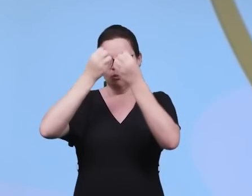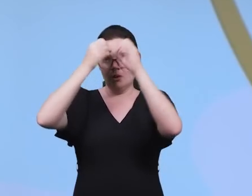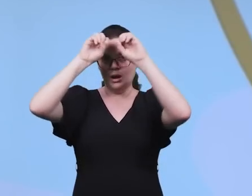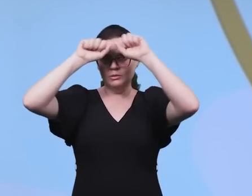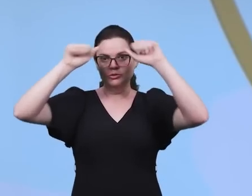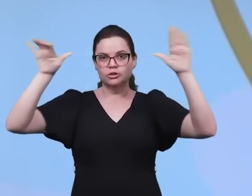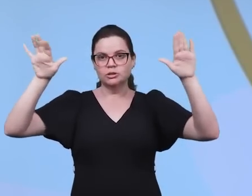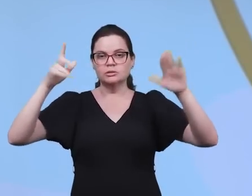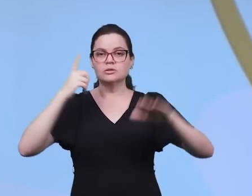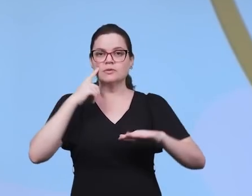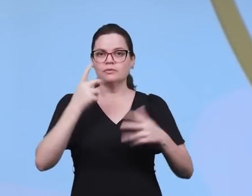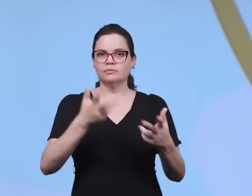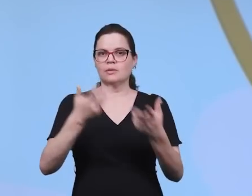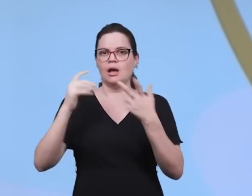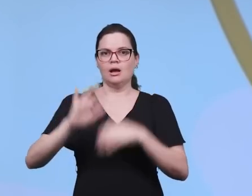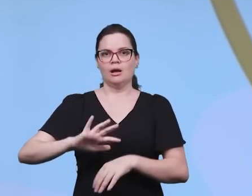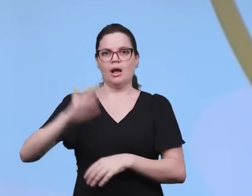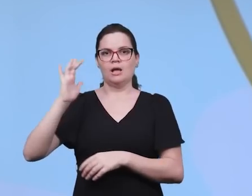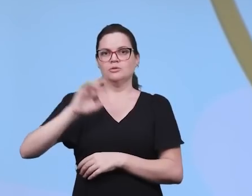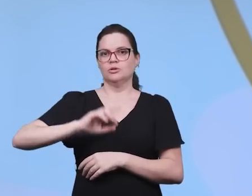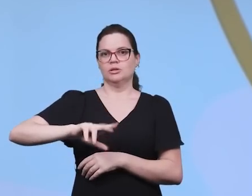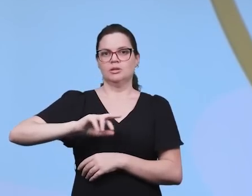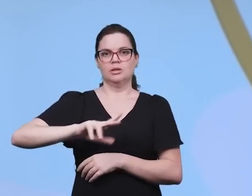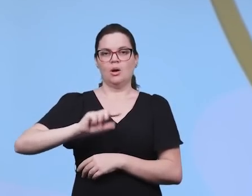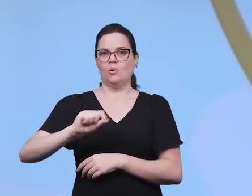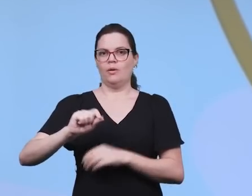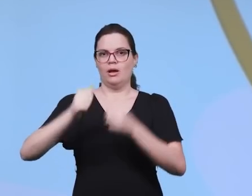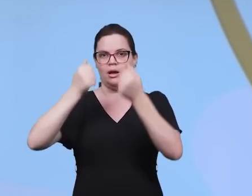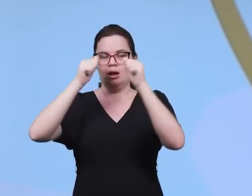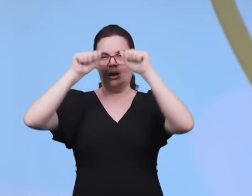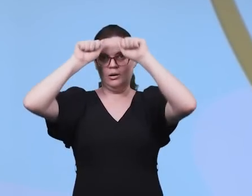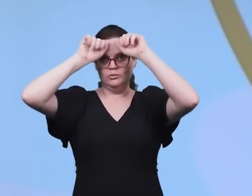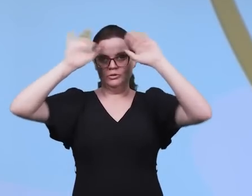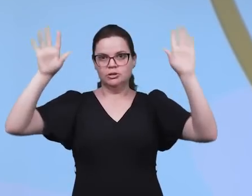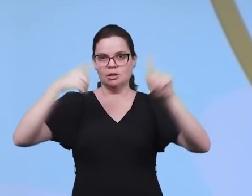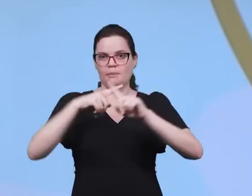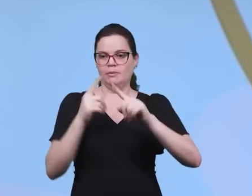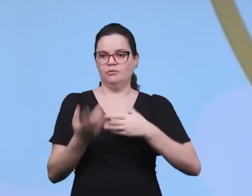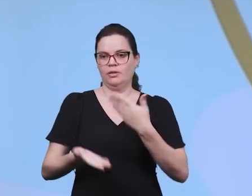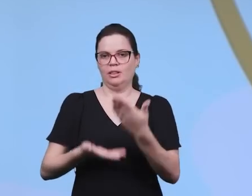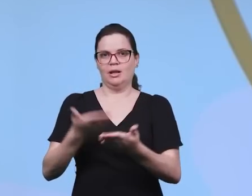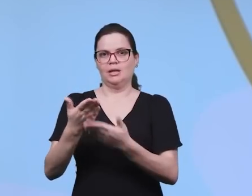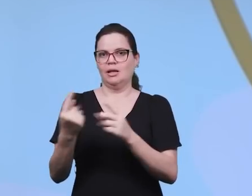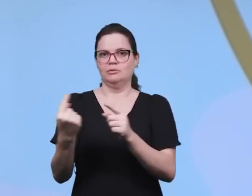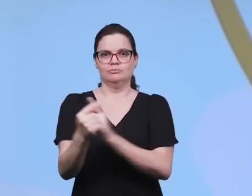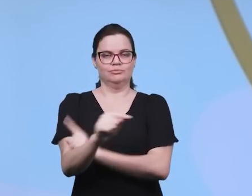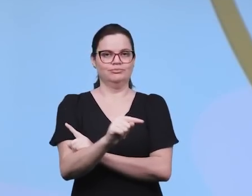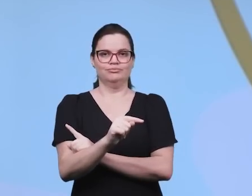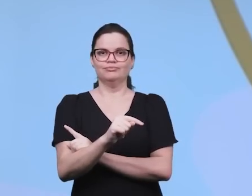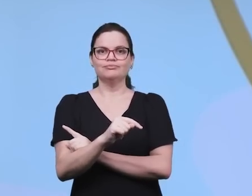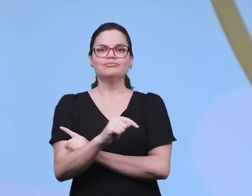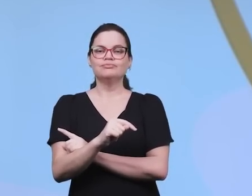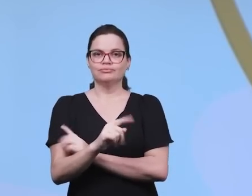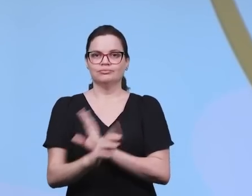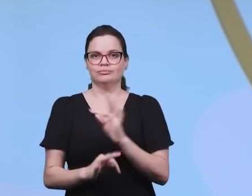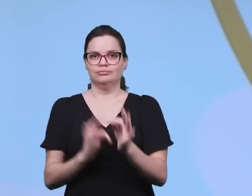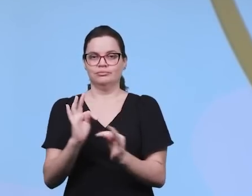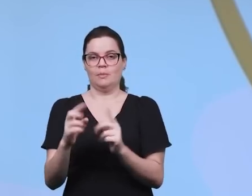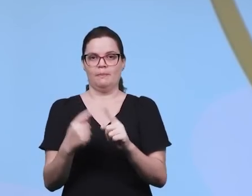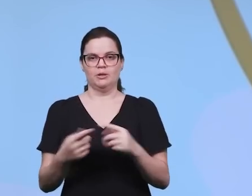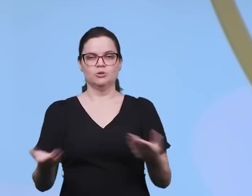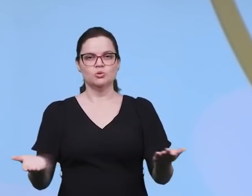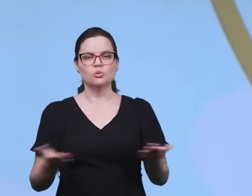aí casos que nunca foram diagnosticados como autismo, mas foram tratados de forma até não adequadas, e hoje,